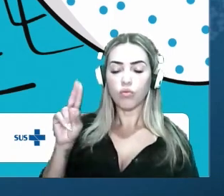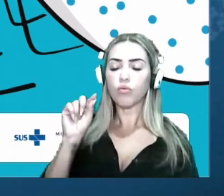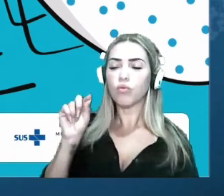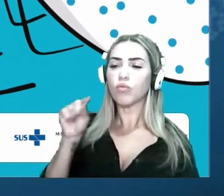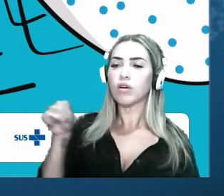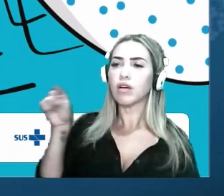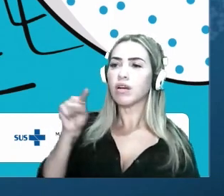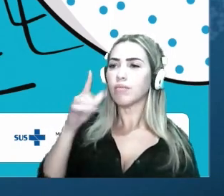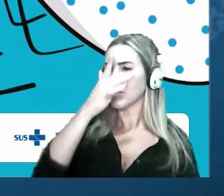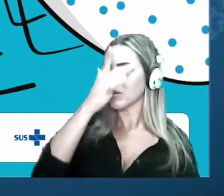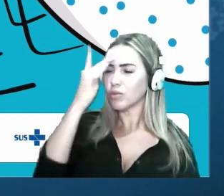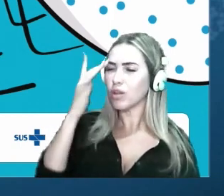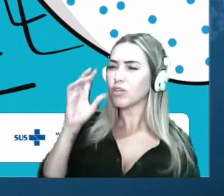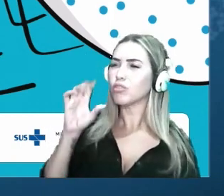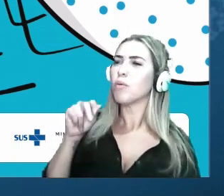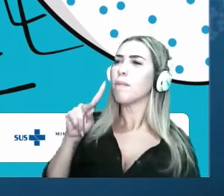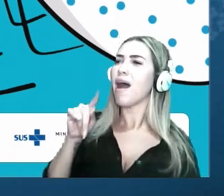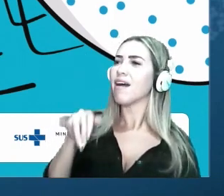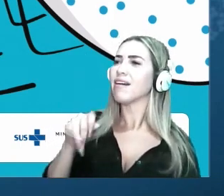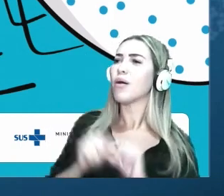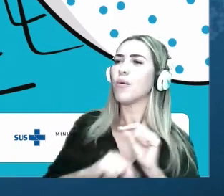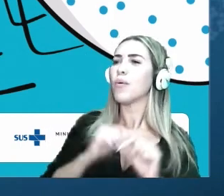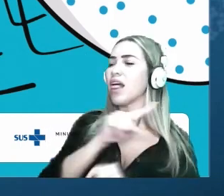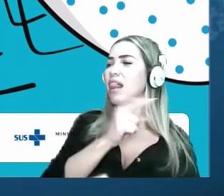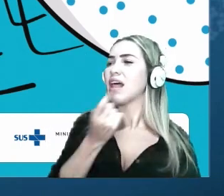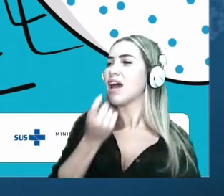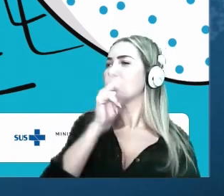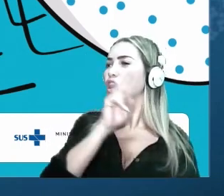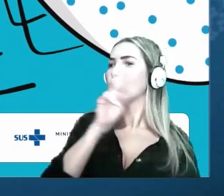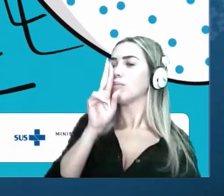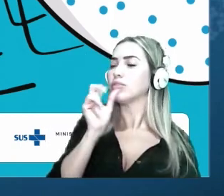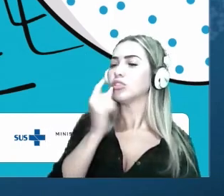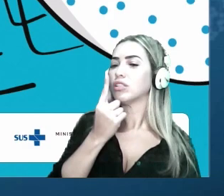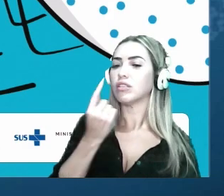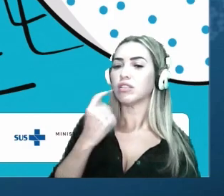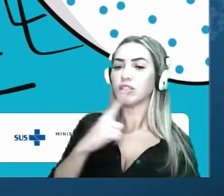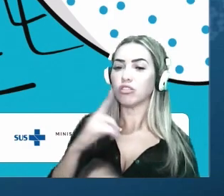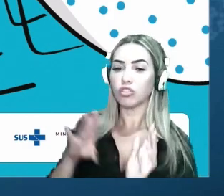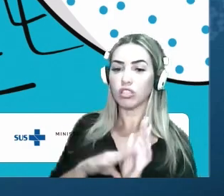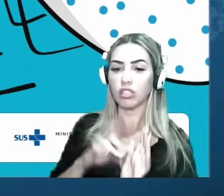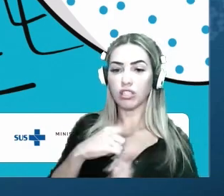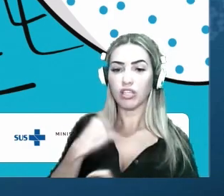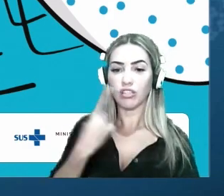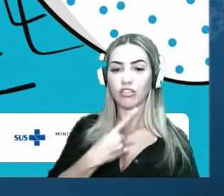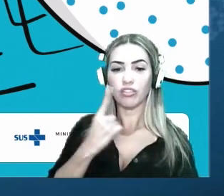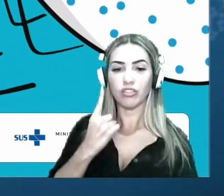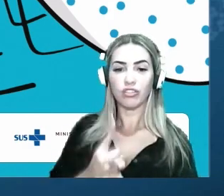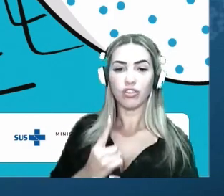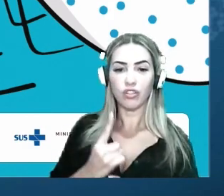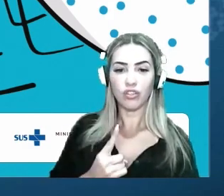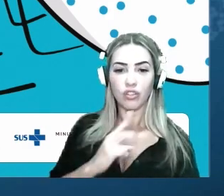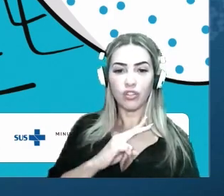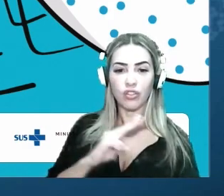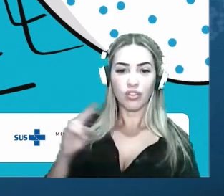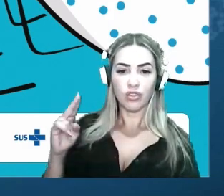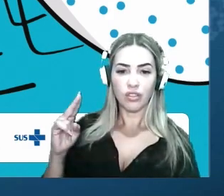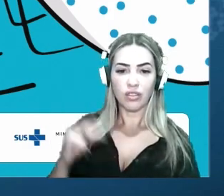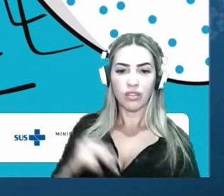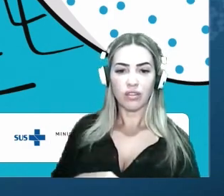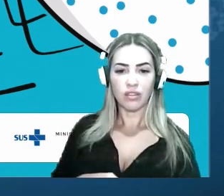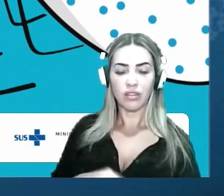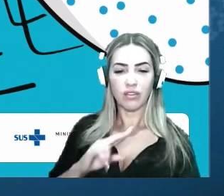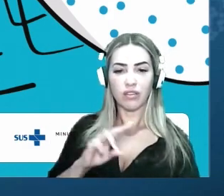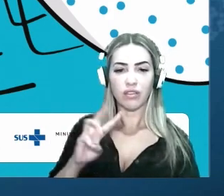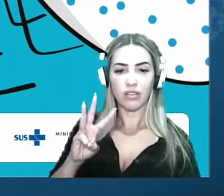da Wolbachia, que nome é esse aí está chegando, a gente adotou um nome bem popular, chamado